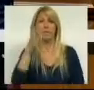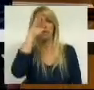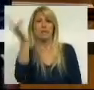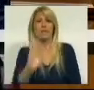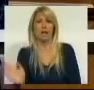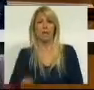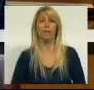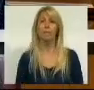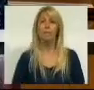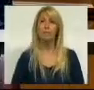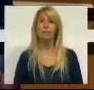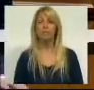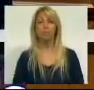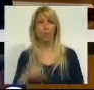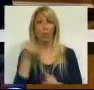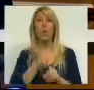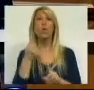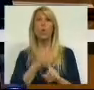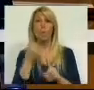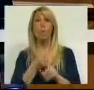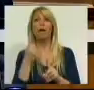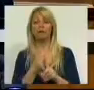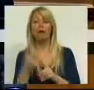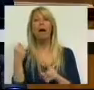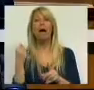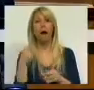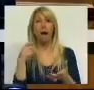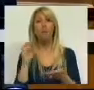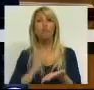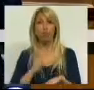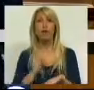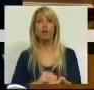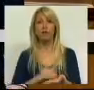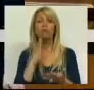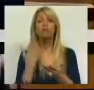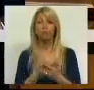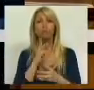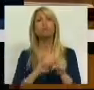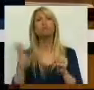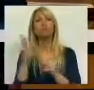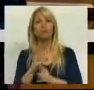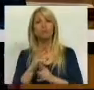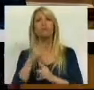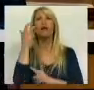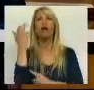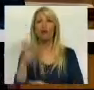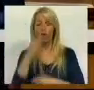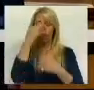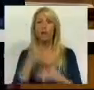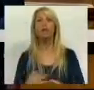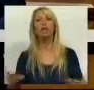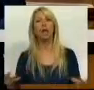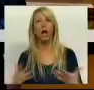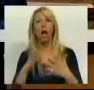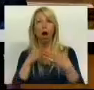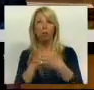Governo também sabe, que o combate à pobreza passa forçosamente pela dignificação do valor das reformas e pela remoção dos obstáculos ao